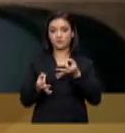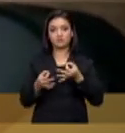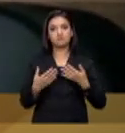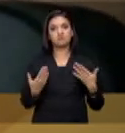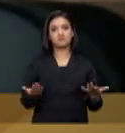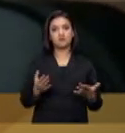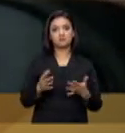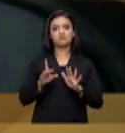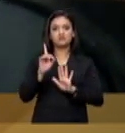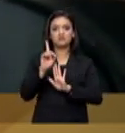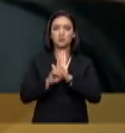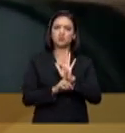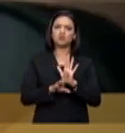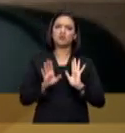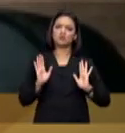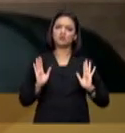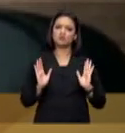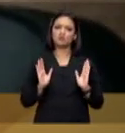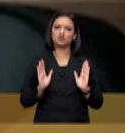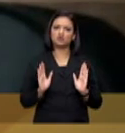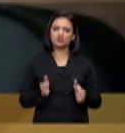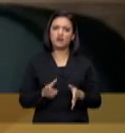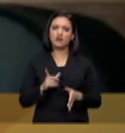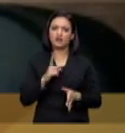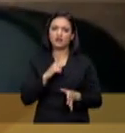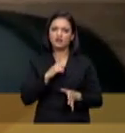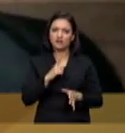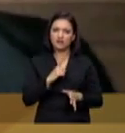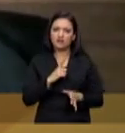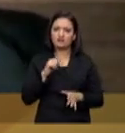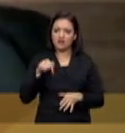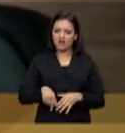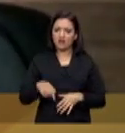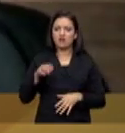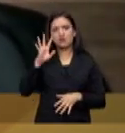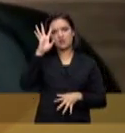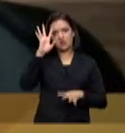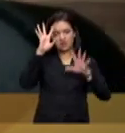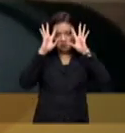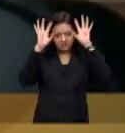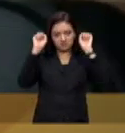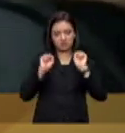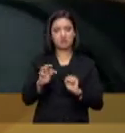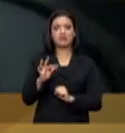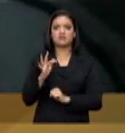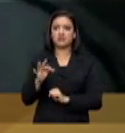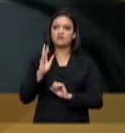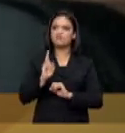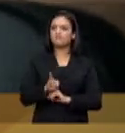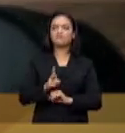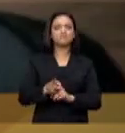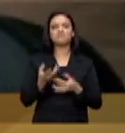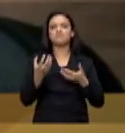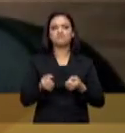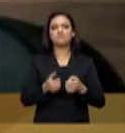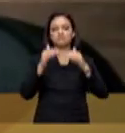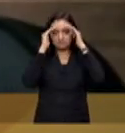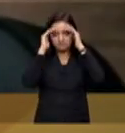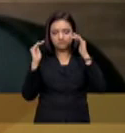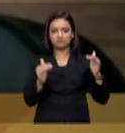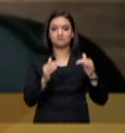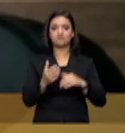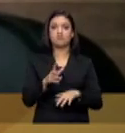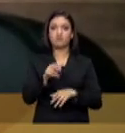é muito reconhecido na prática por este tribunal, como o fez na ADI